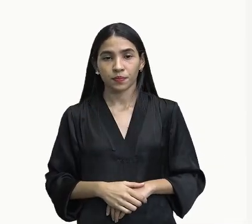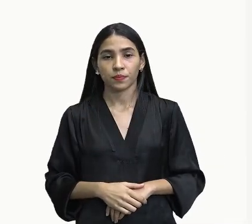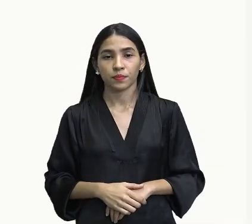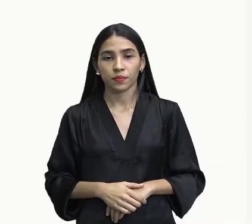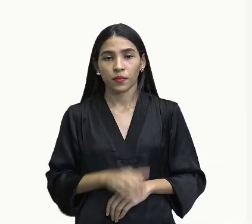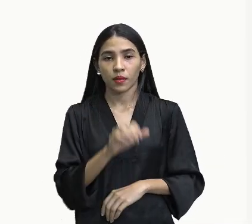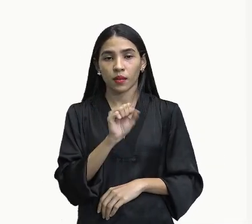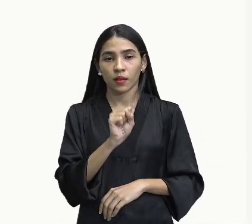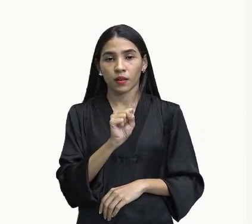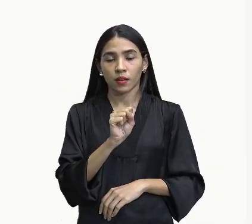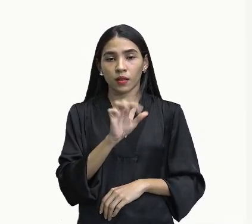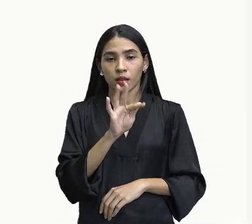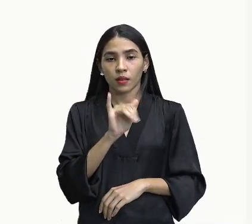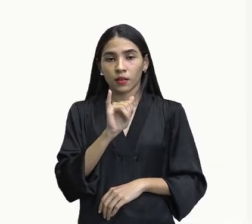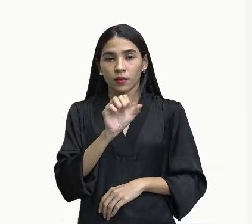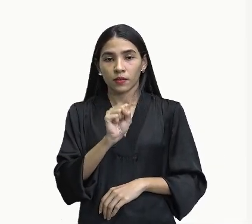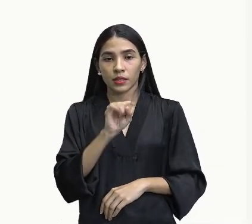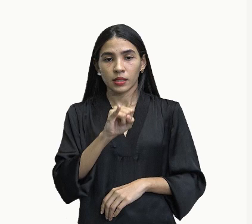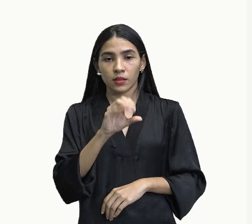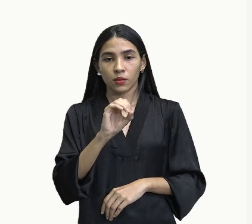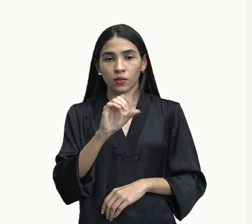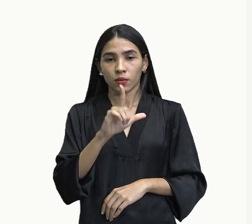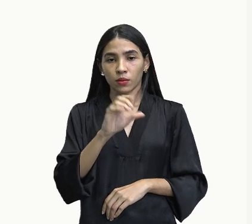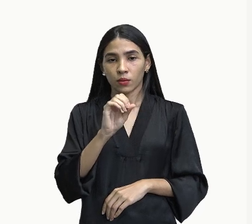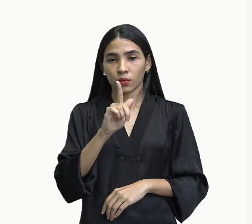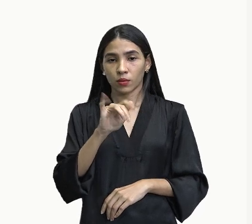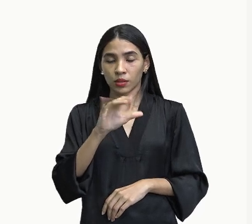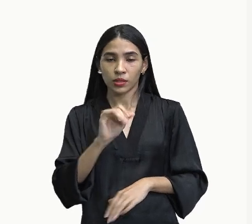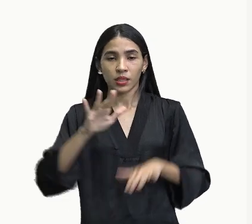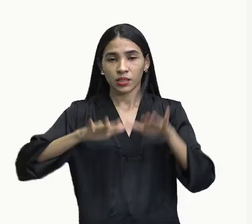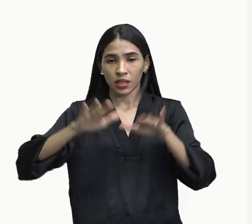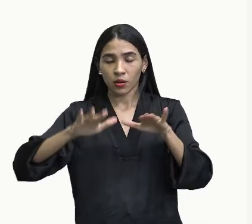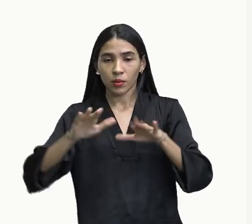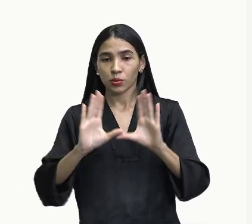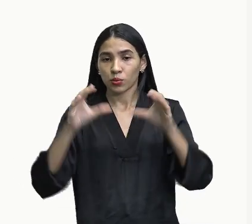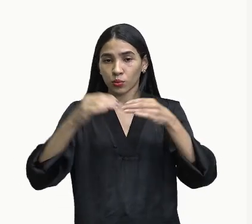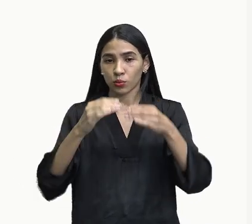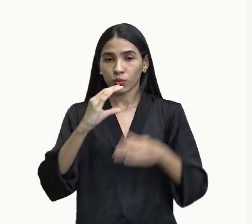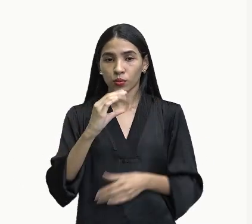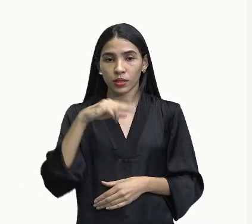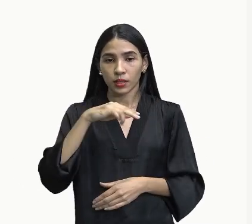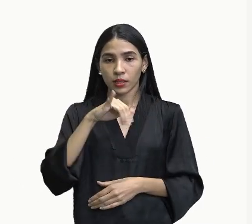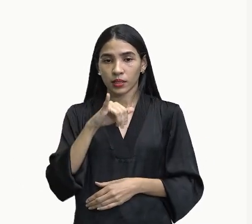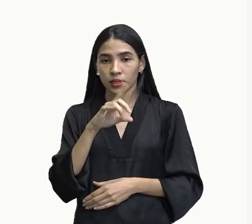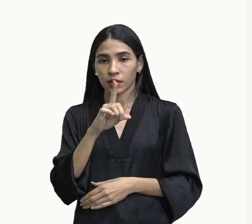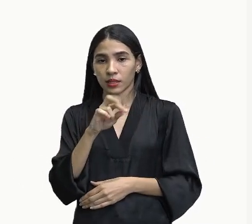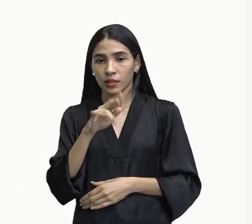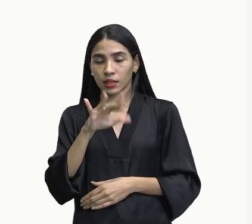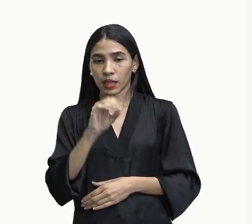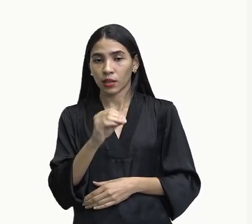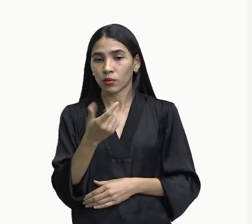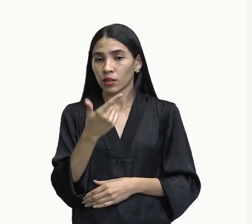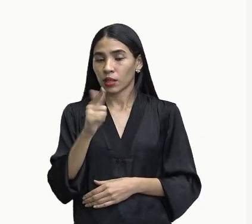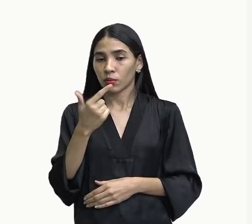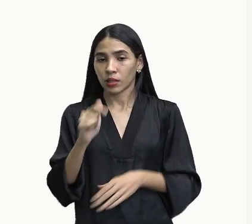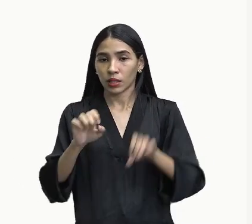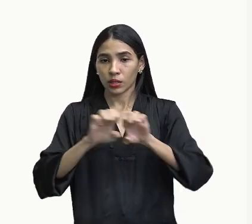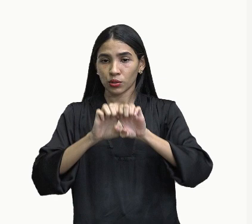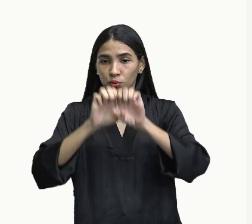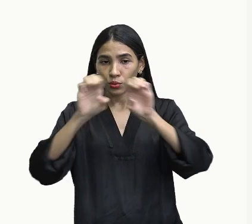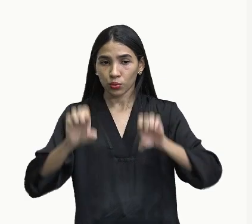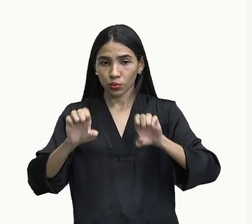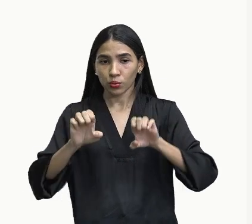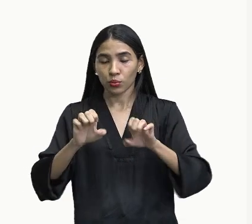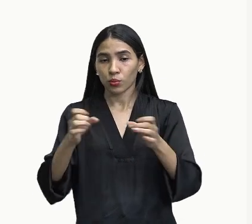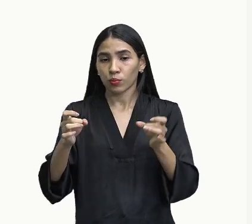que é a fisiologia deles. Geralmente, os quinidários não possuem sistemas complexos de órgãos,